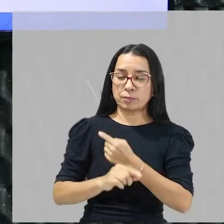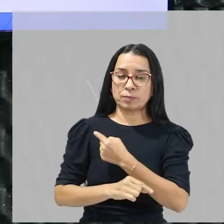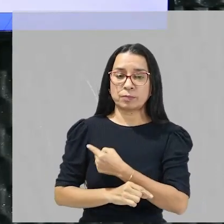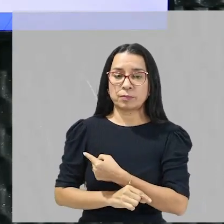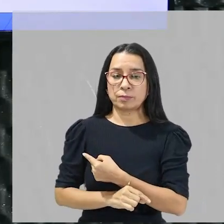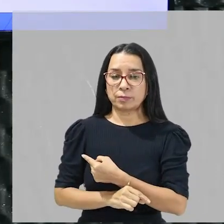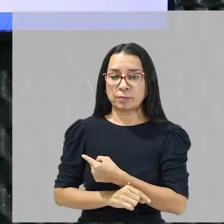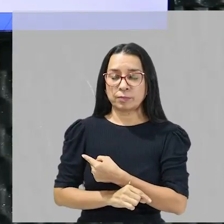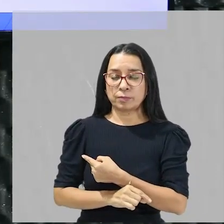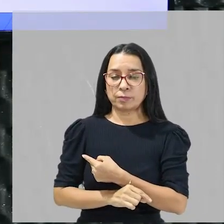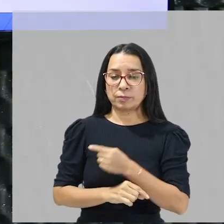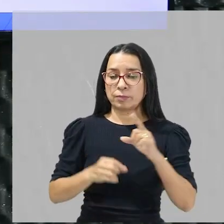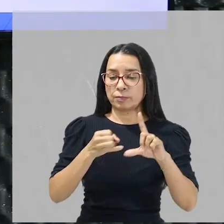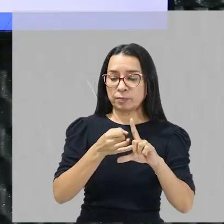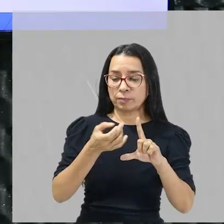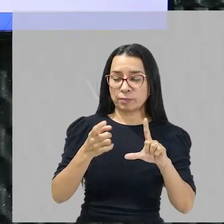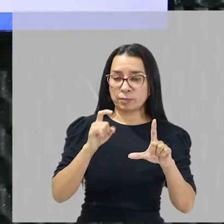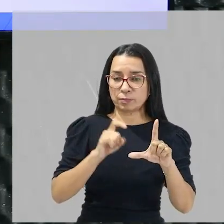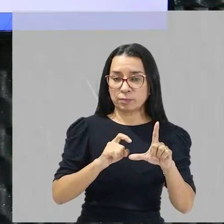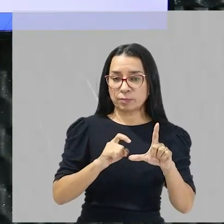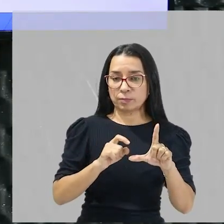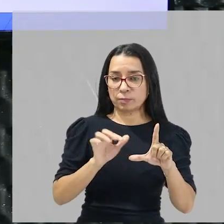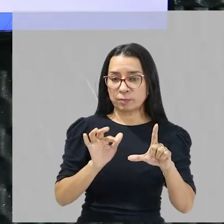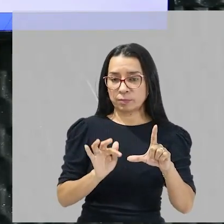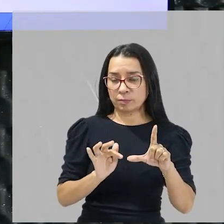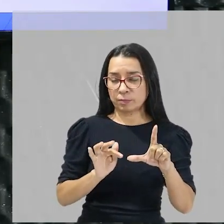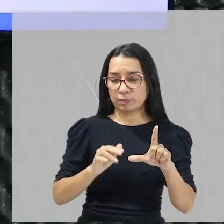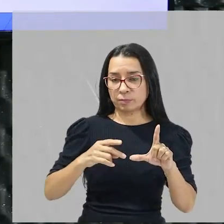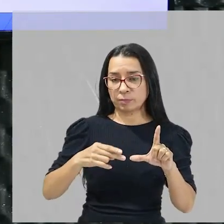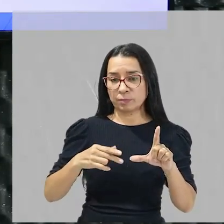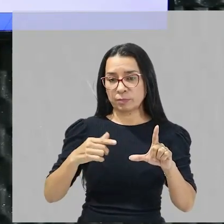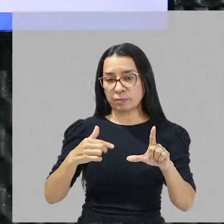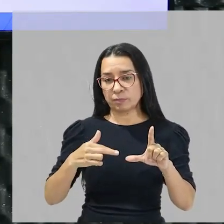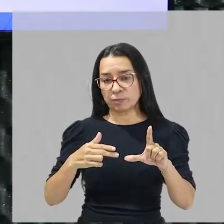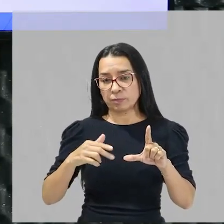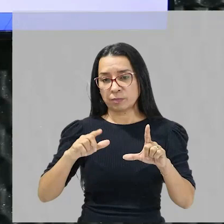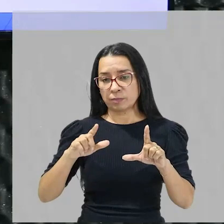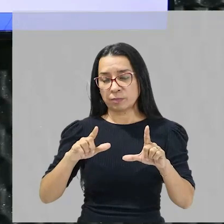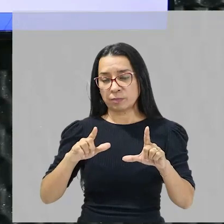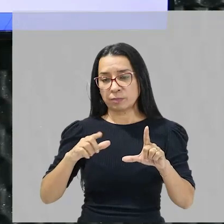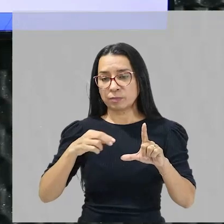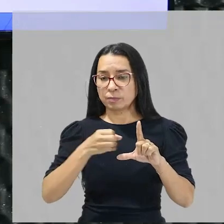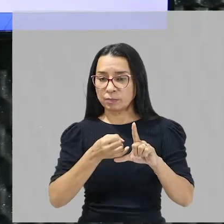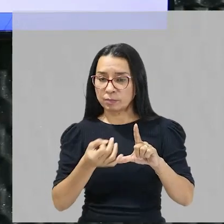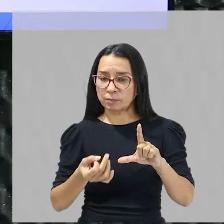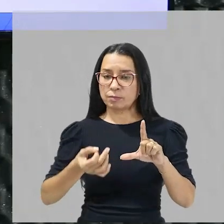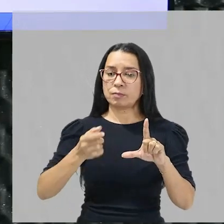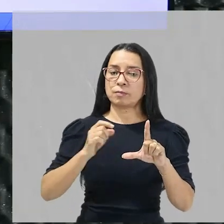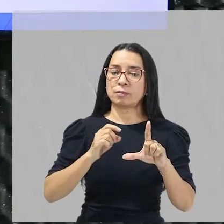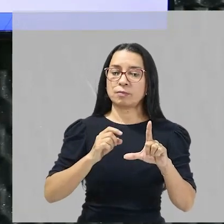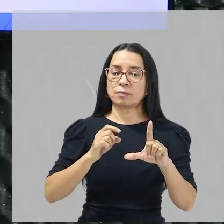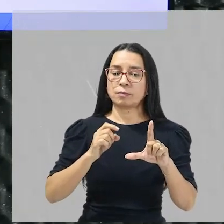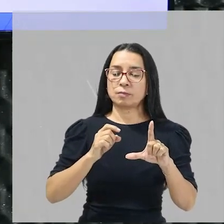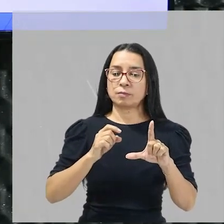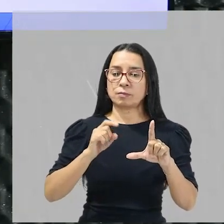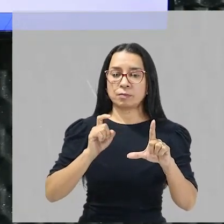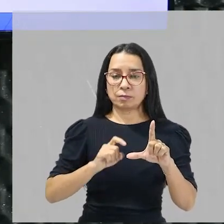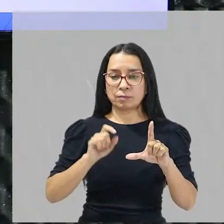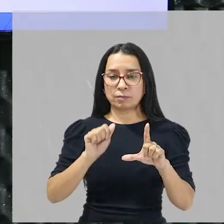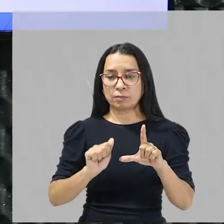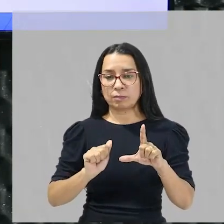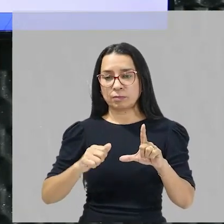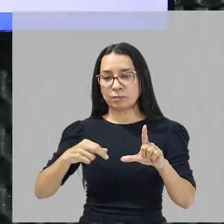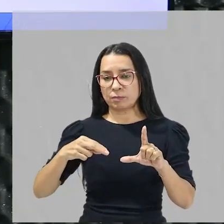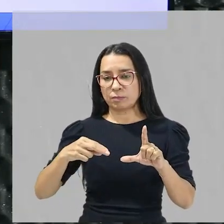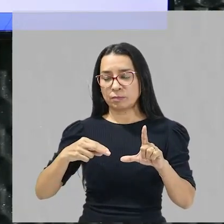que o logaritmo do quociente se transforma em uma subtração, tá? Sendo o primeiro termo do quociente,